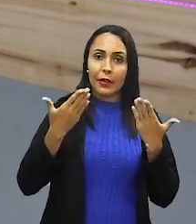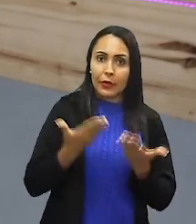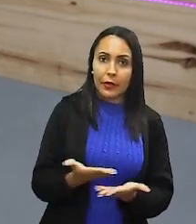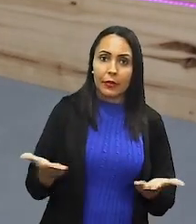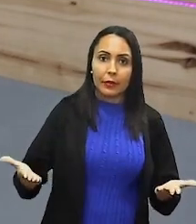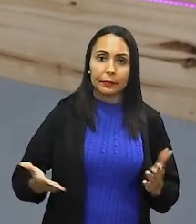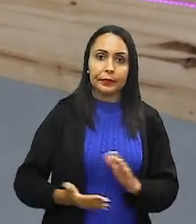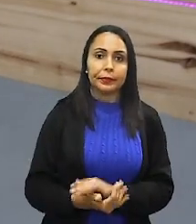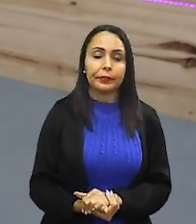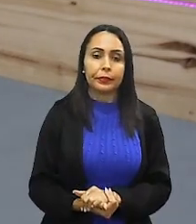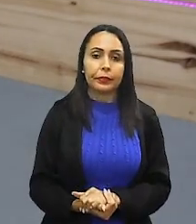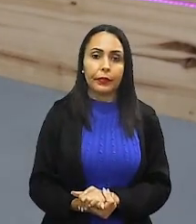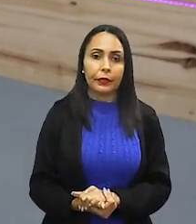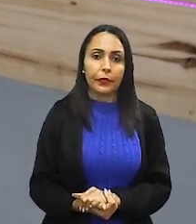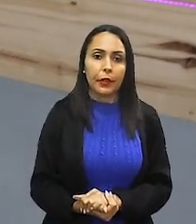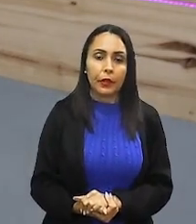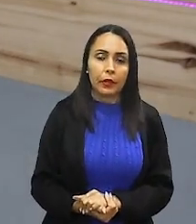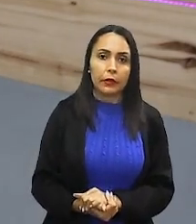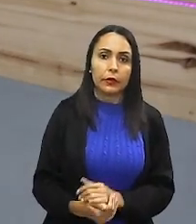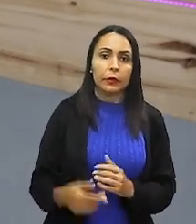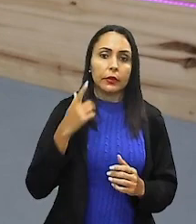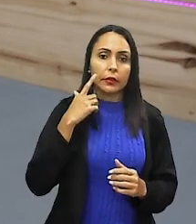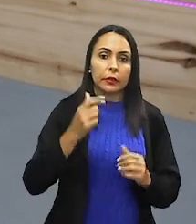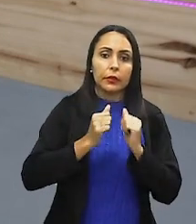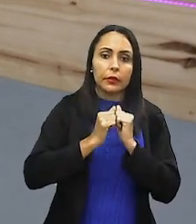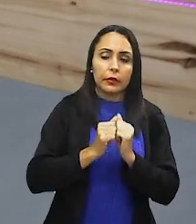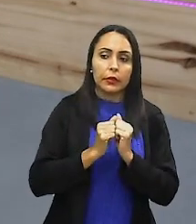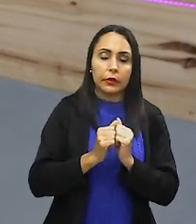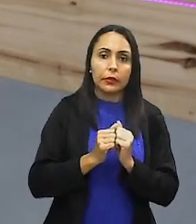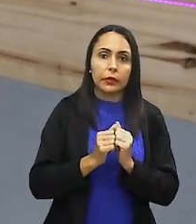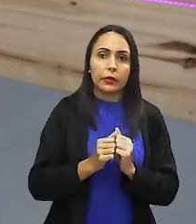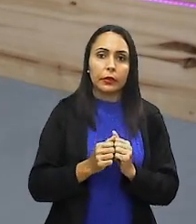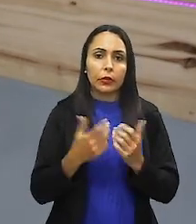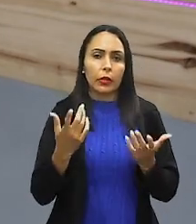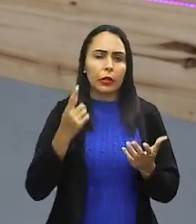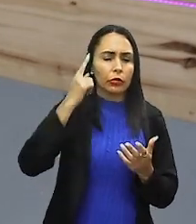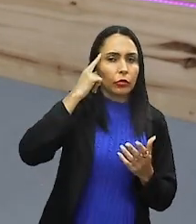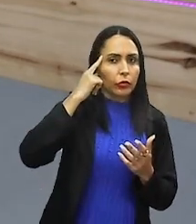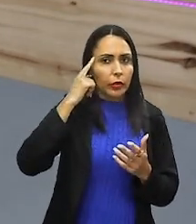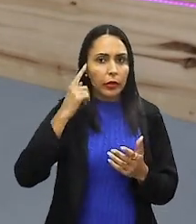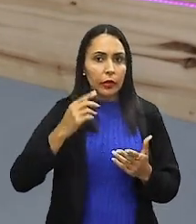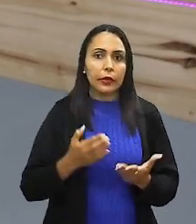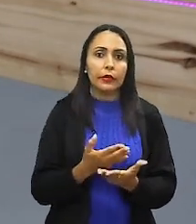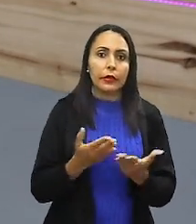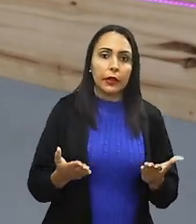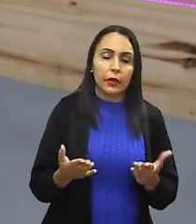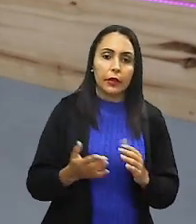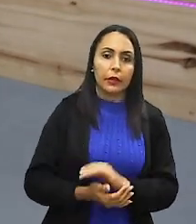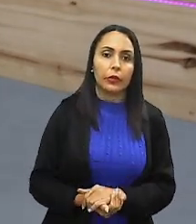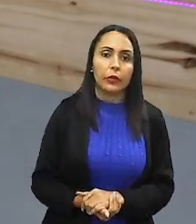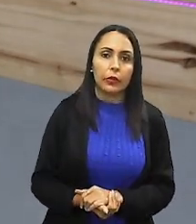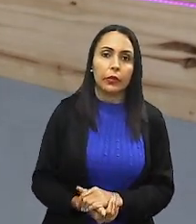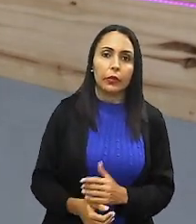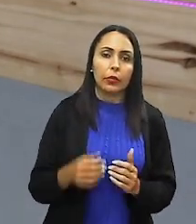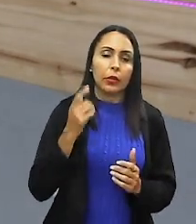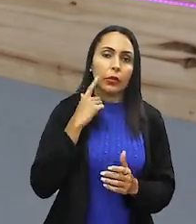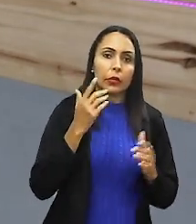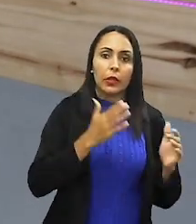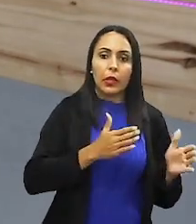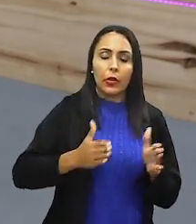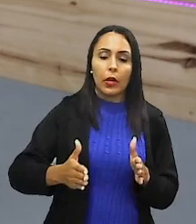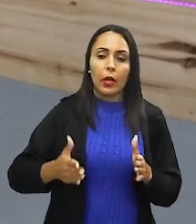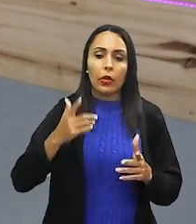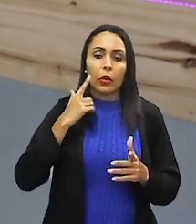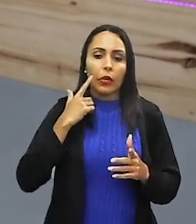E assim, como eu disse a vocês, a gente vai junto até o final do ano. E assim, qualquer dúvida que vocês tiverem, qualquer agonia que vocês tiverem, tanto do seriado como do Enem,